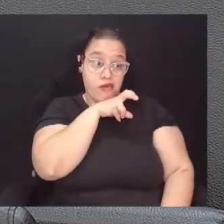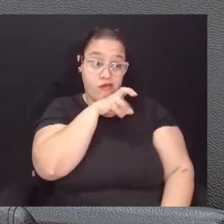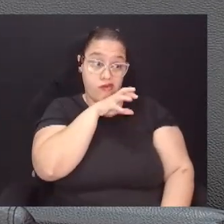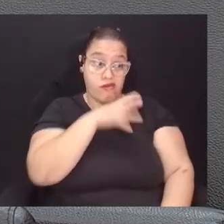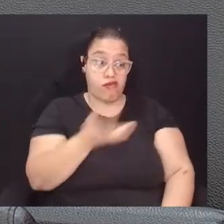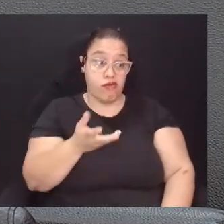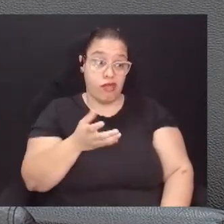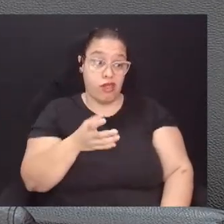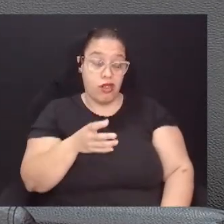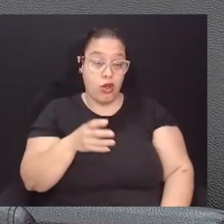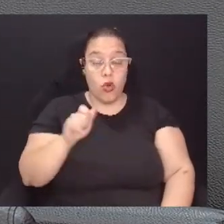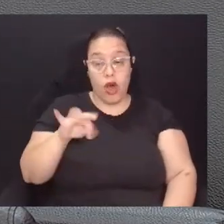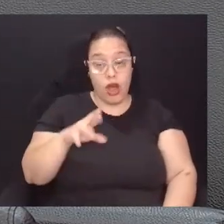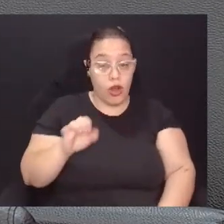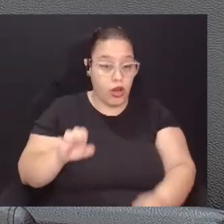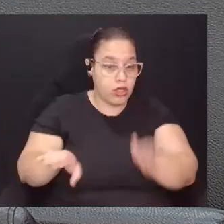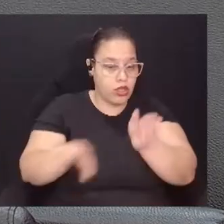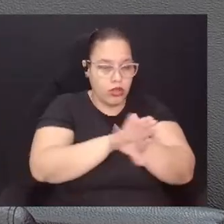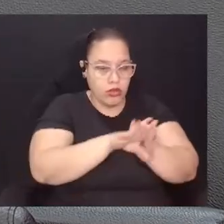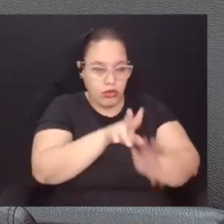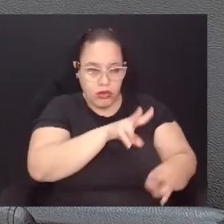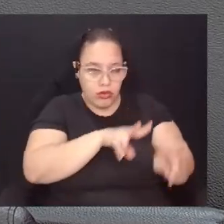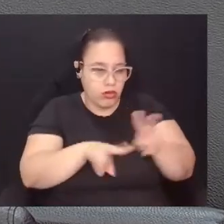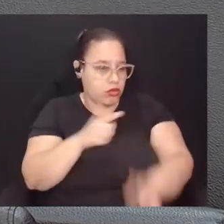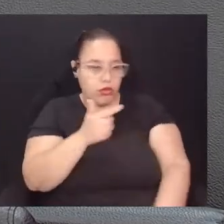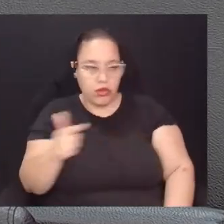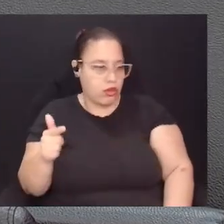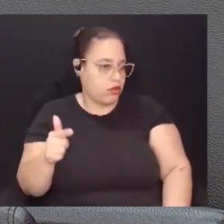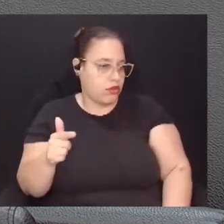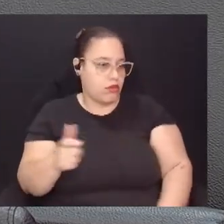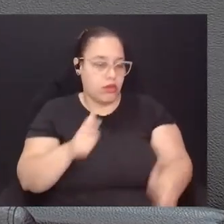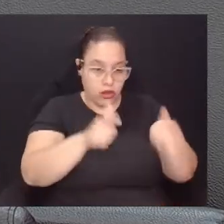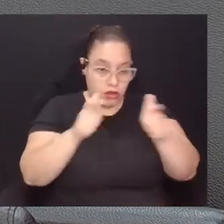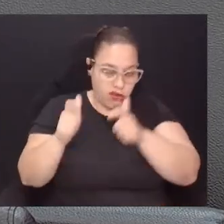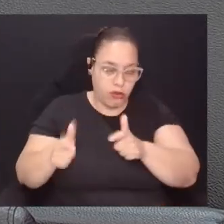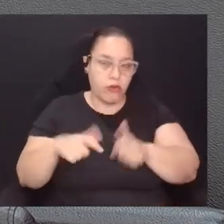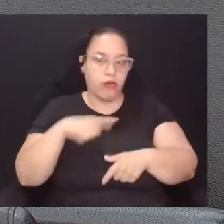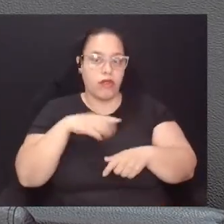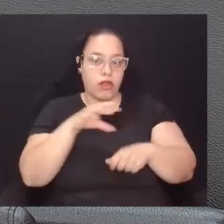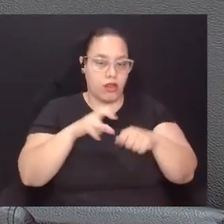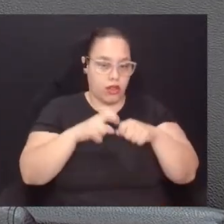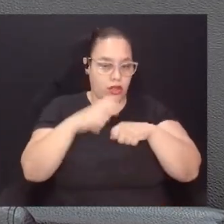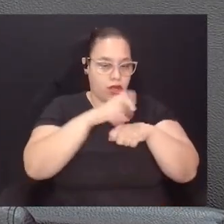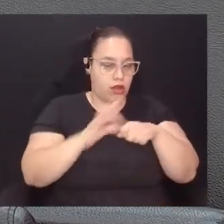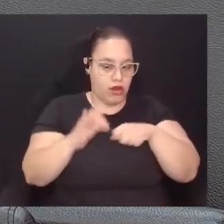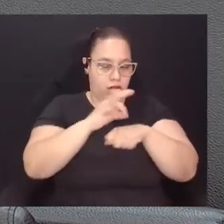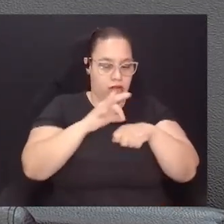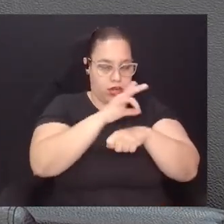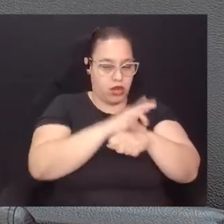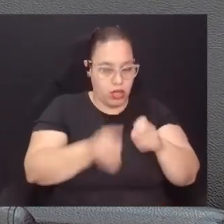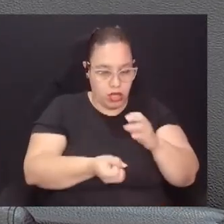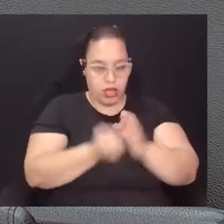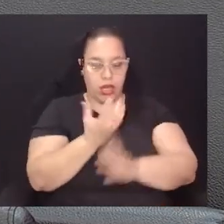os agentes, né, comunitários de saúde vão conseguir entrar e olhar para ver se não tem nenhum espaço, né, onde a dengue, né,